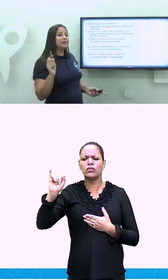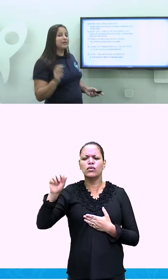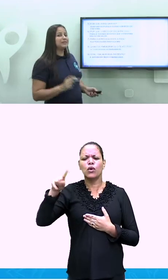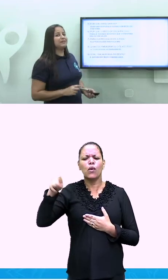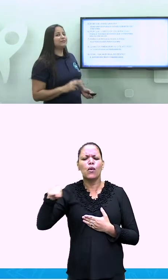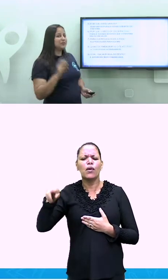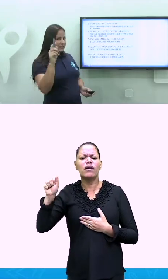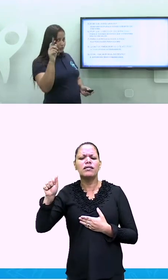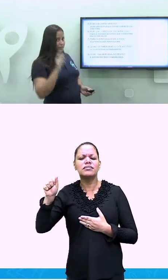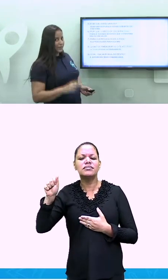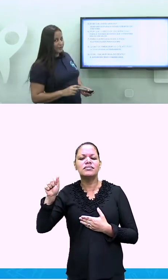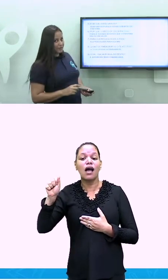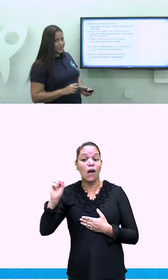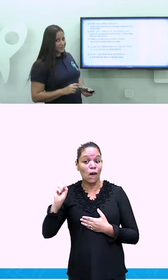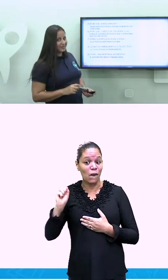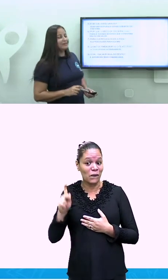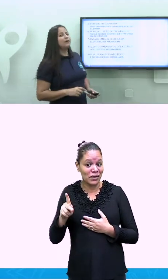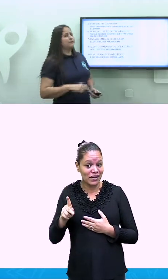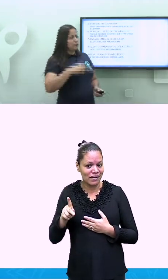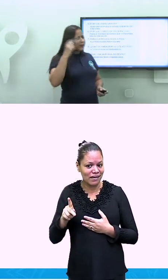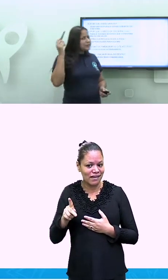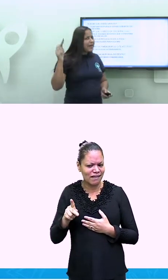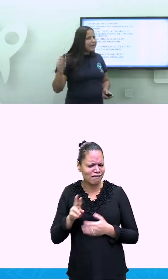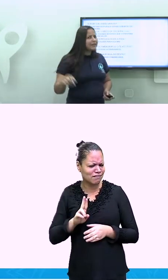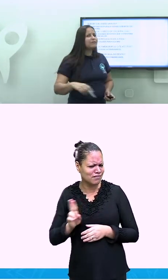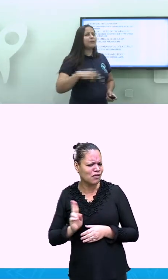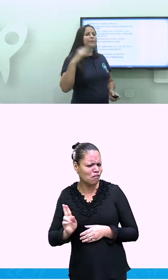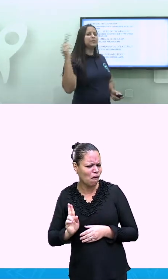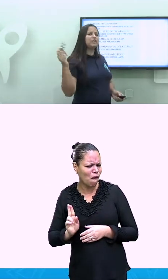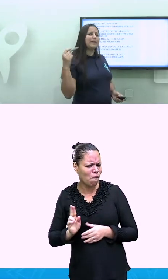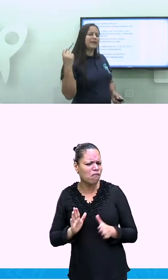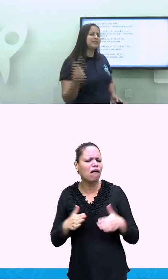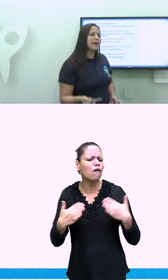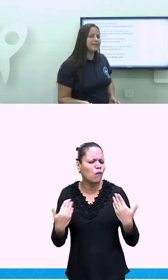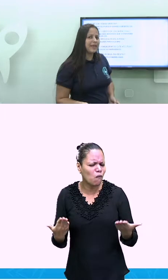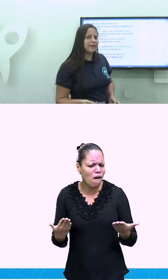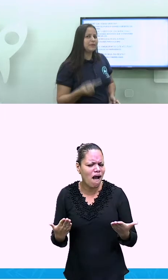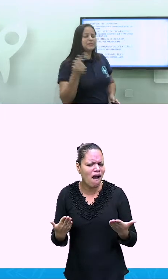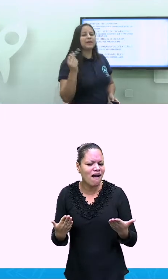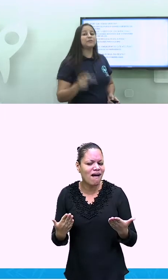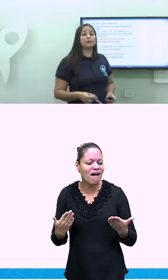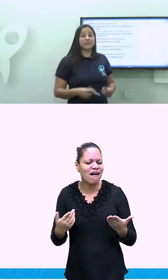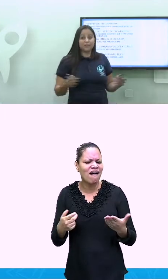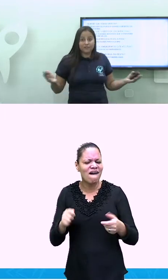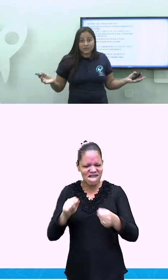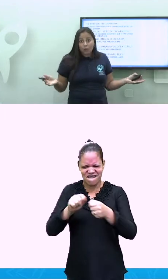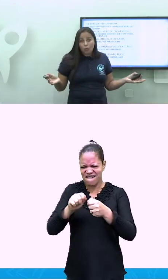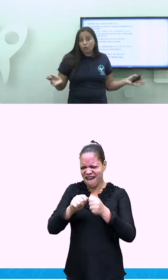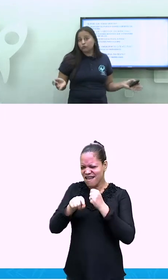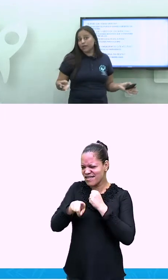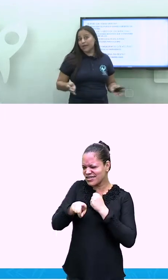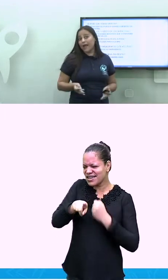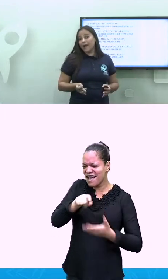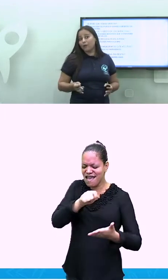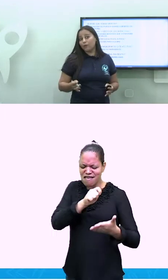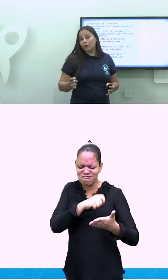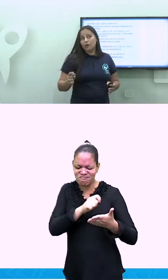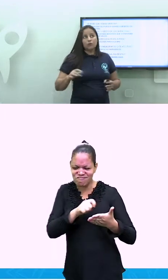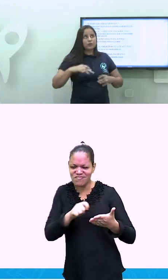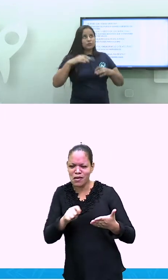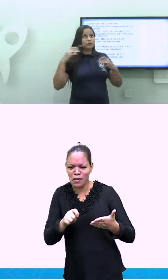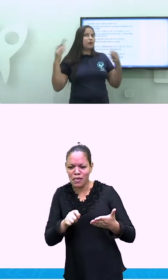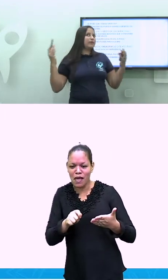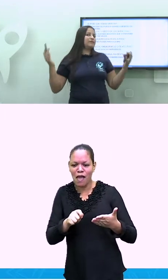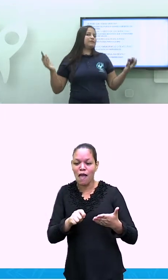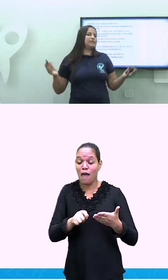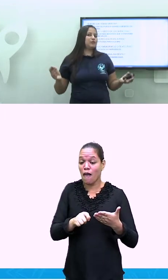Maria Luísa. Você se chama Maria Luísa? Vamos pensar aí, vamos caprichar, pegar seu caderno. Quem sabe você consegue inventar um conto legal,